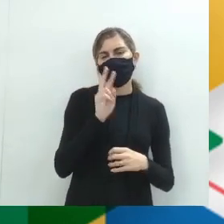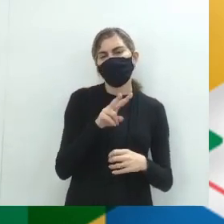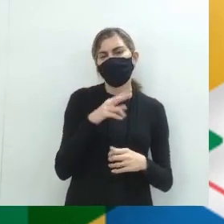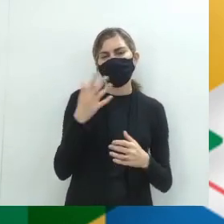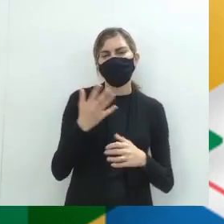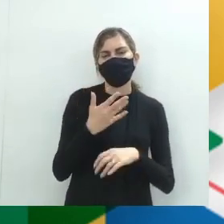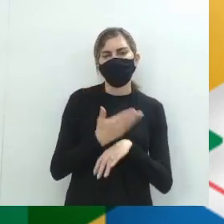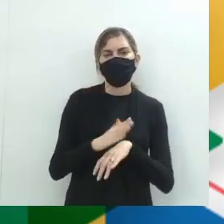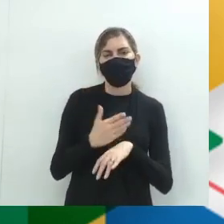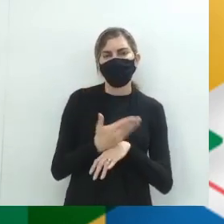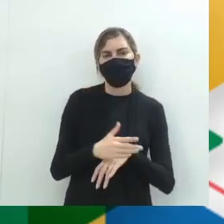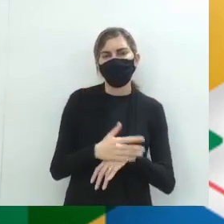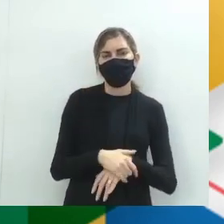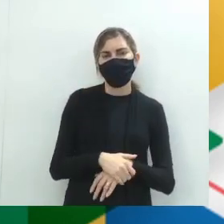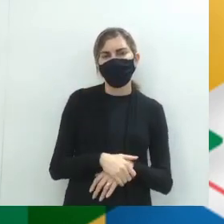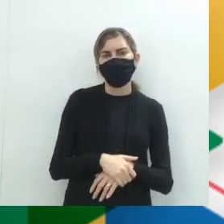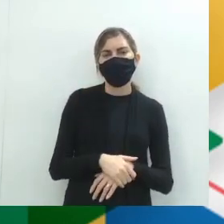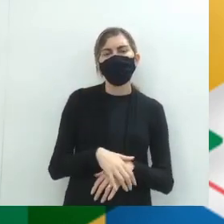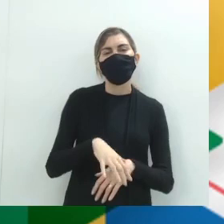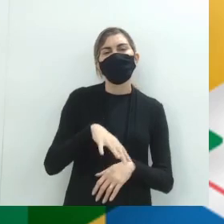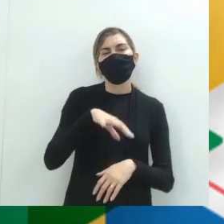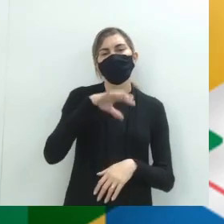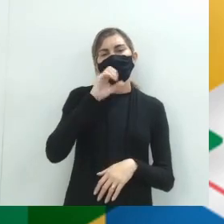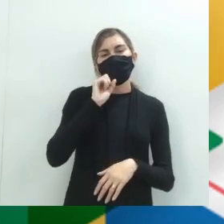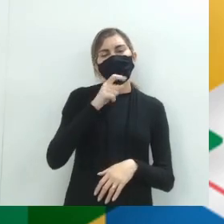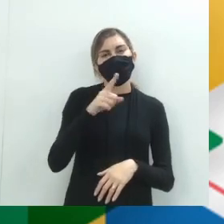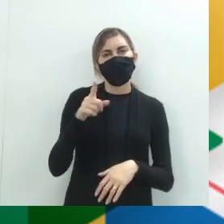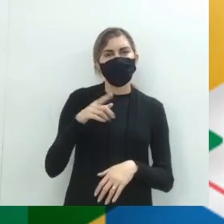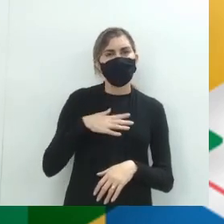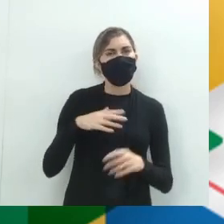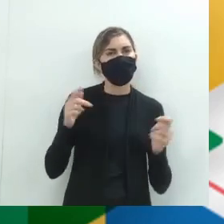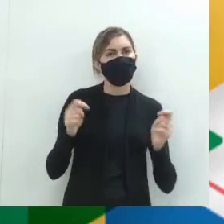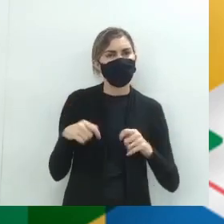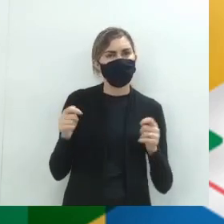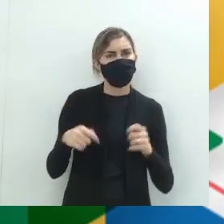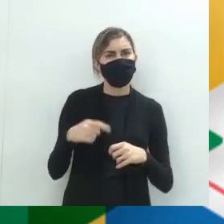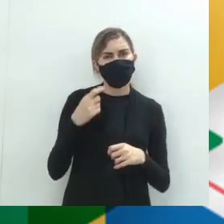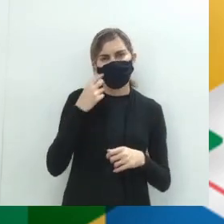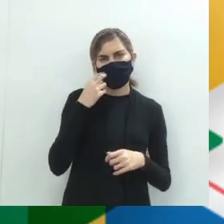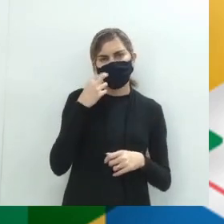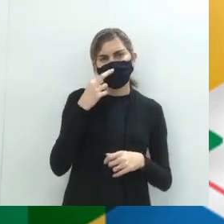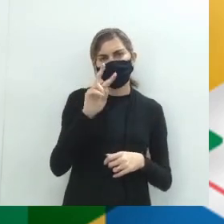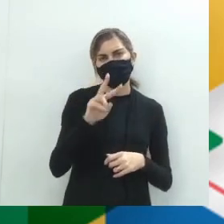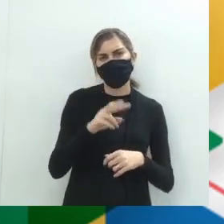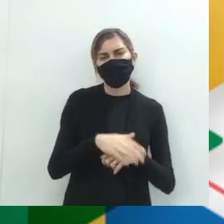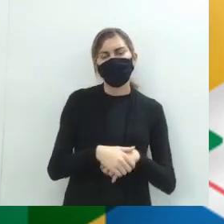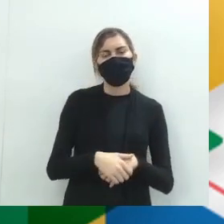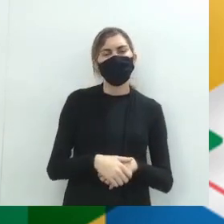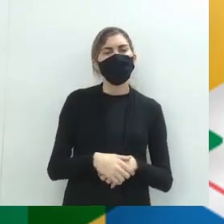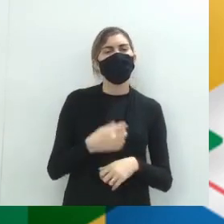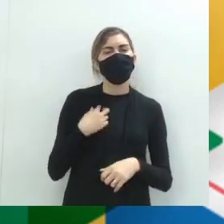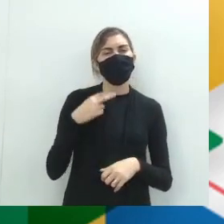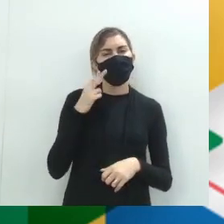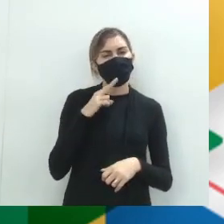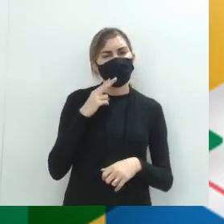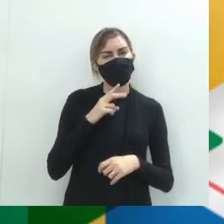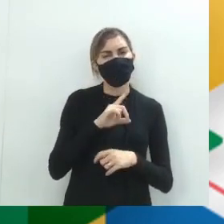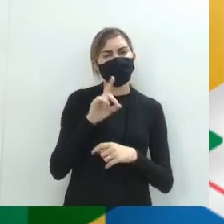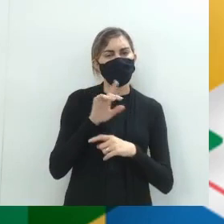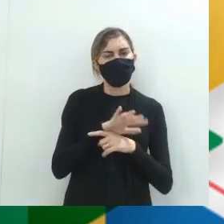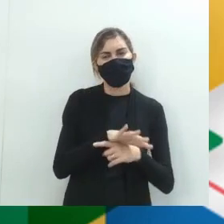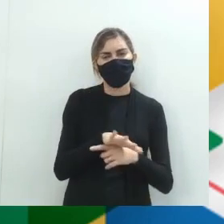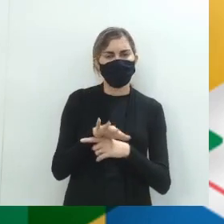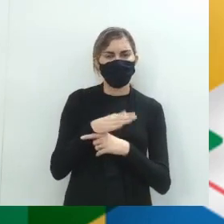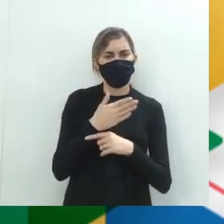vamos exercitar. Respira fundo, você é capaz, tamo junto e lembra que Deus ajuda, meu